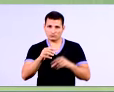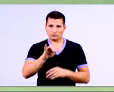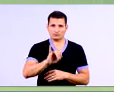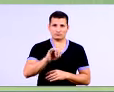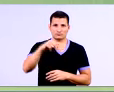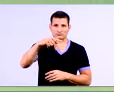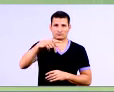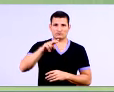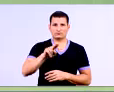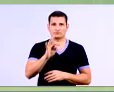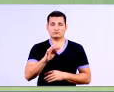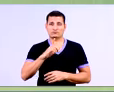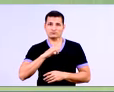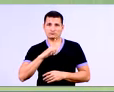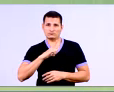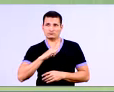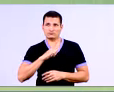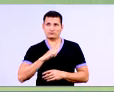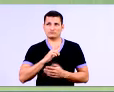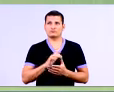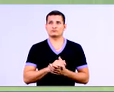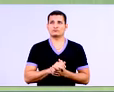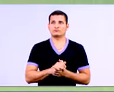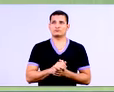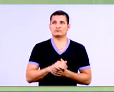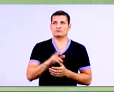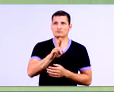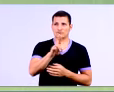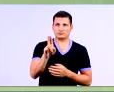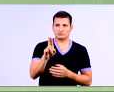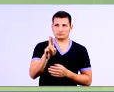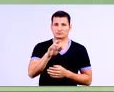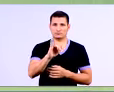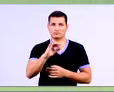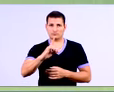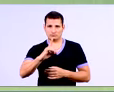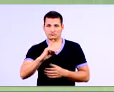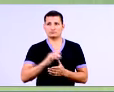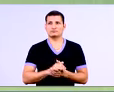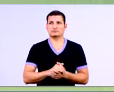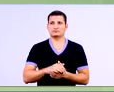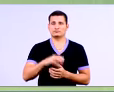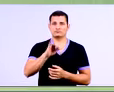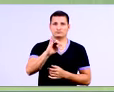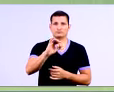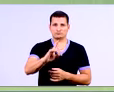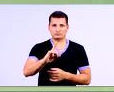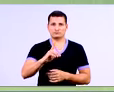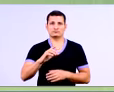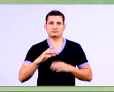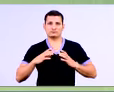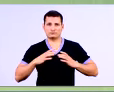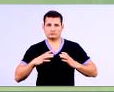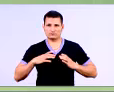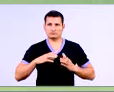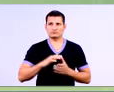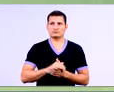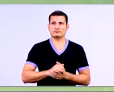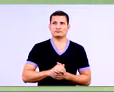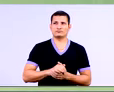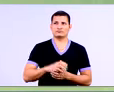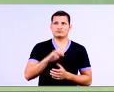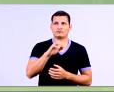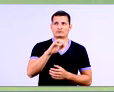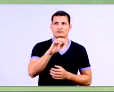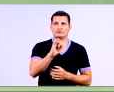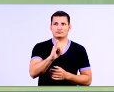uma identificação. Esse se chama nome, esse se chama cidade, esse se